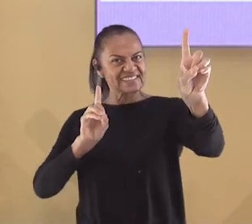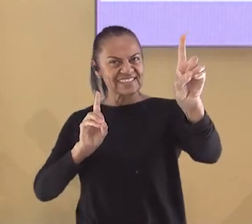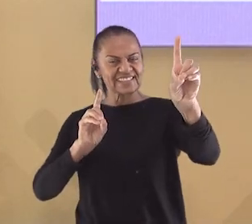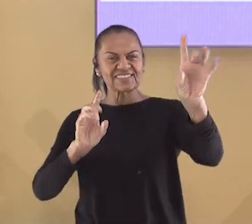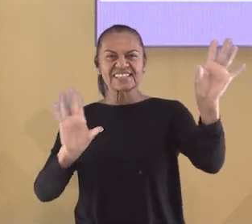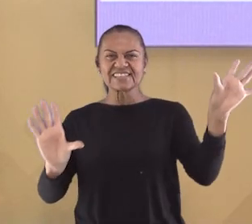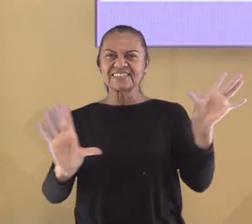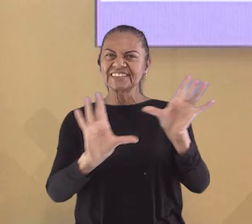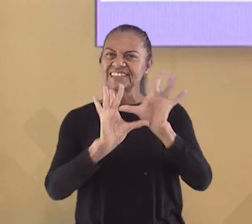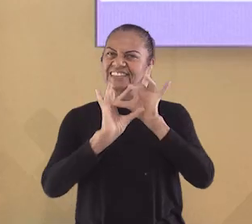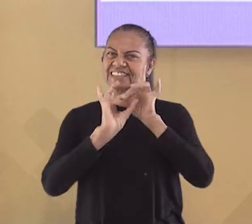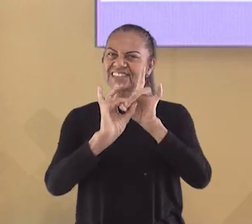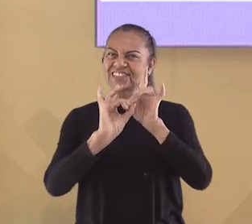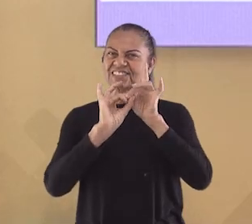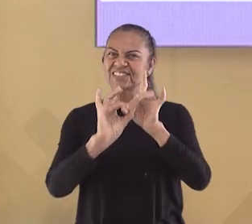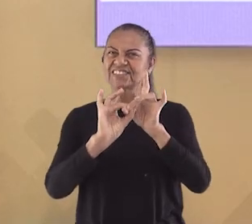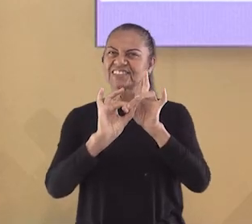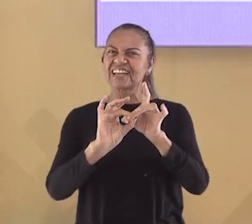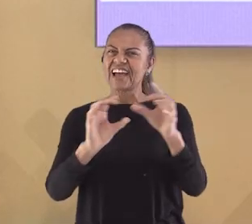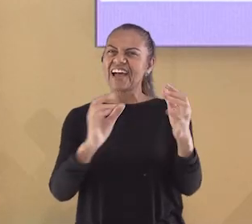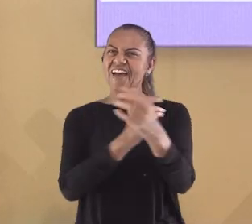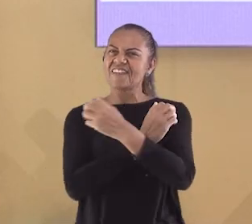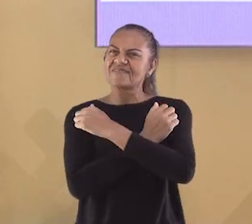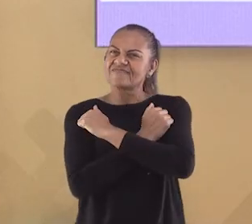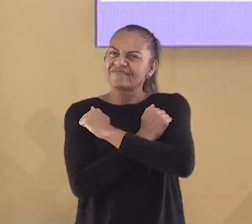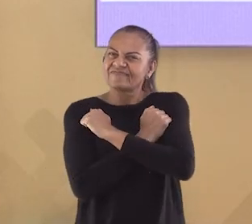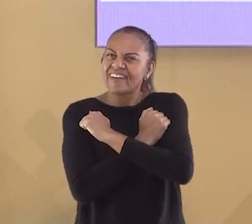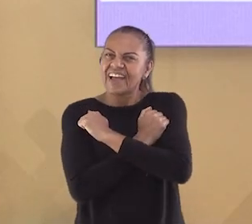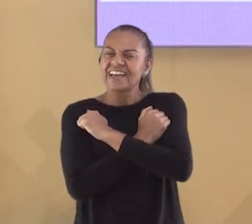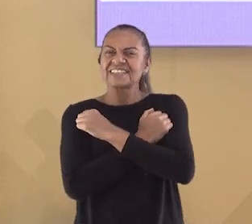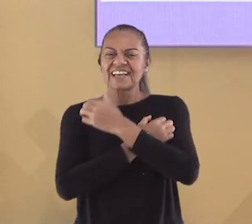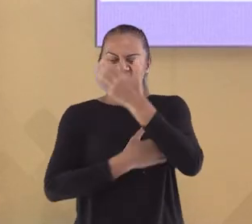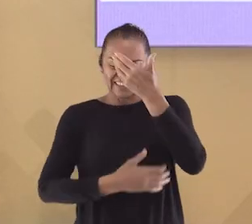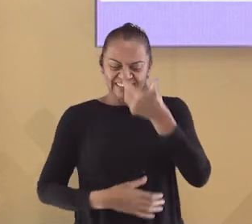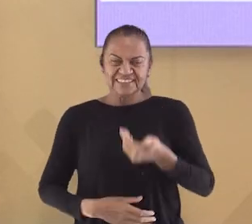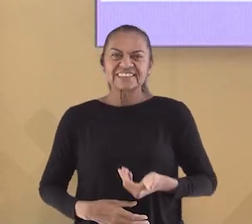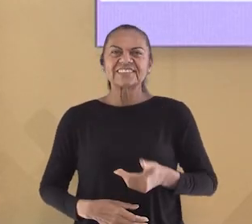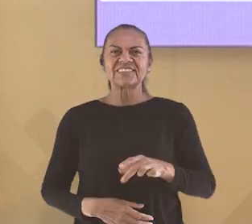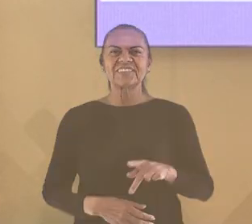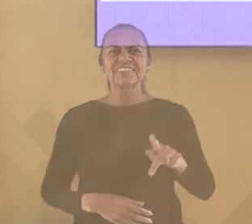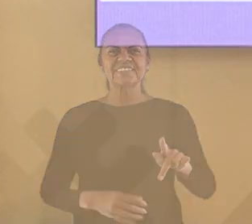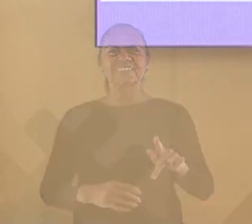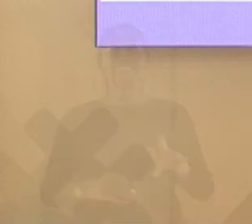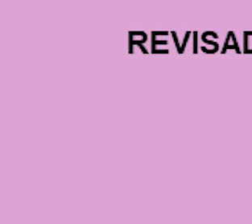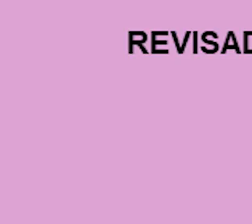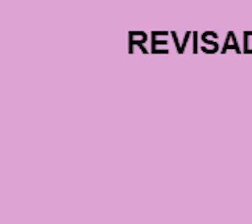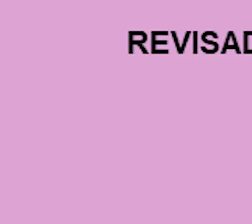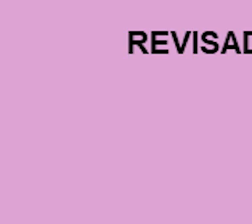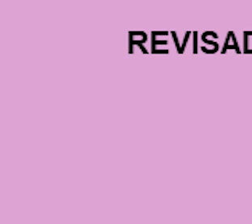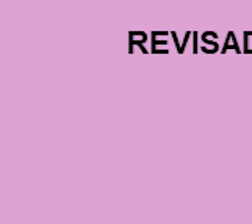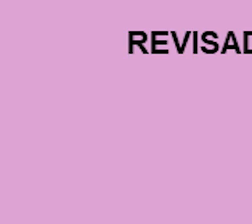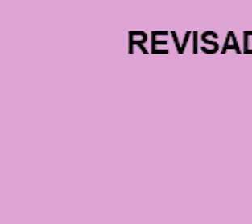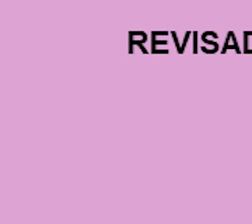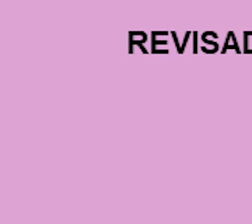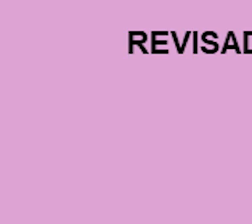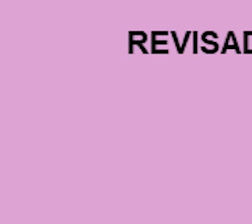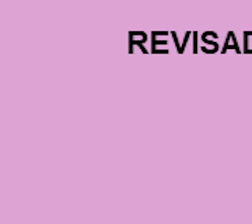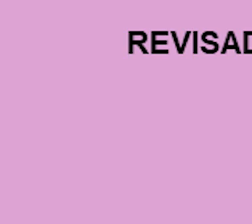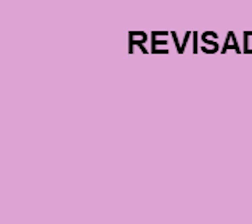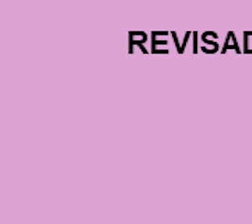estamos juntos. Um forte abraço do professor Adonias. Tchau, tchau, pessoal!